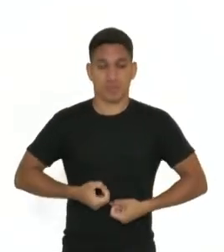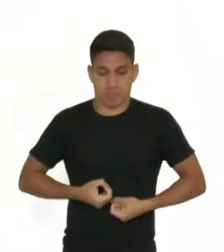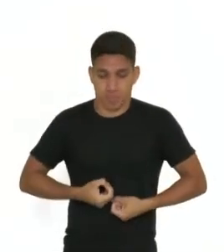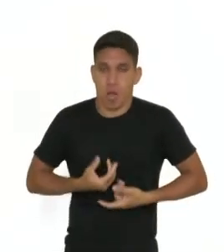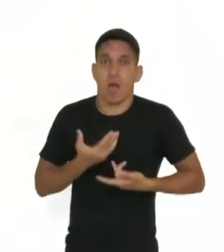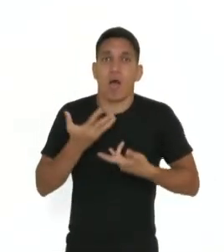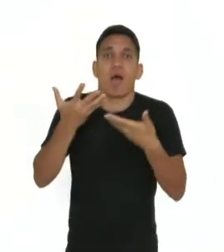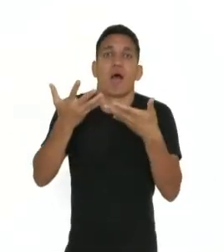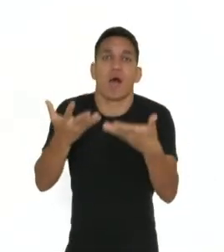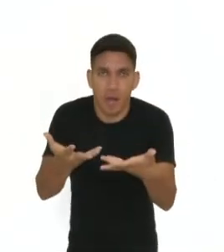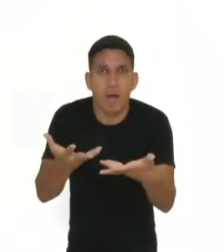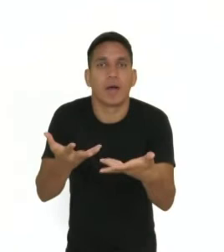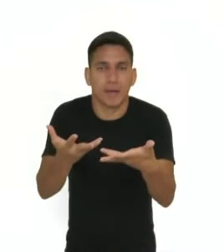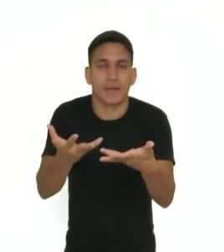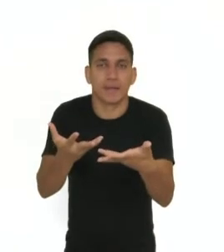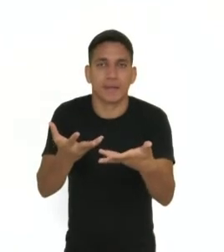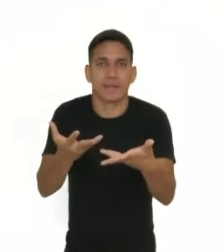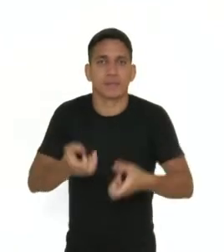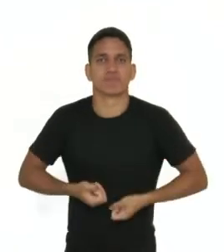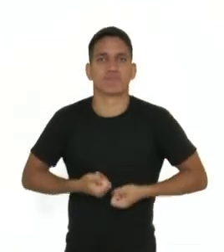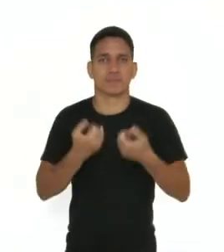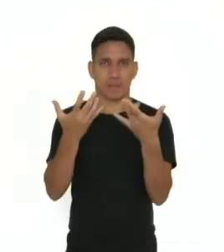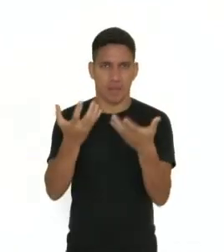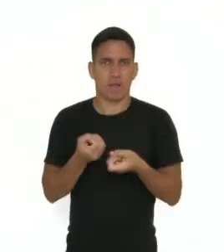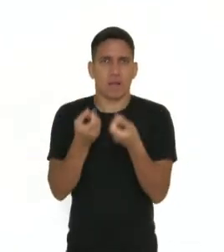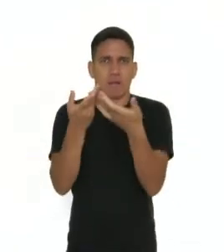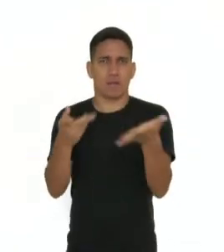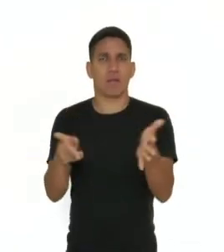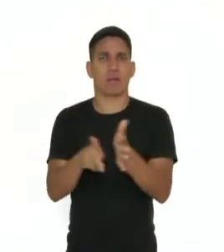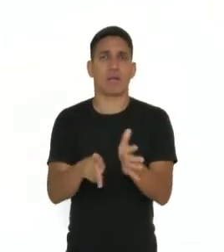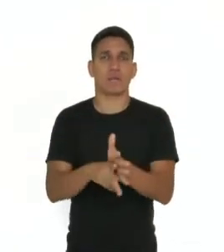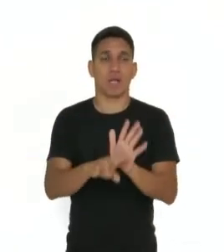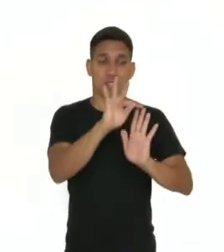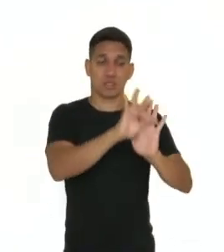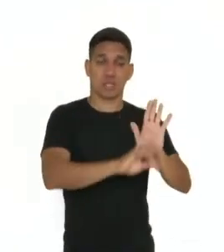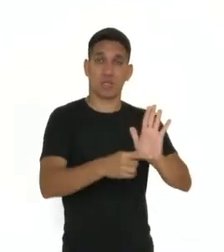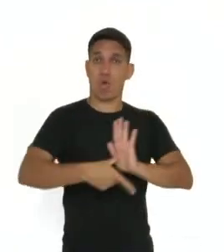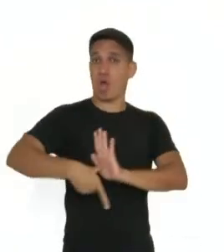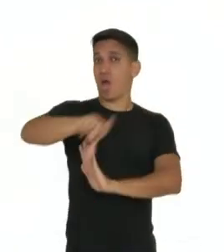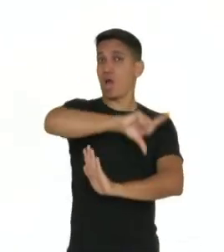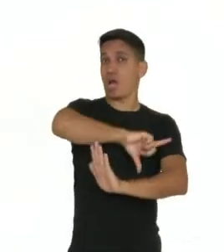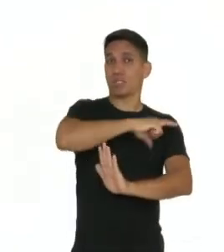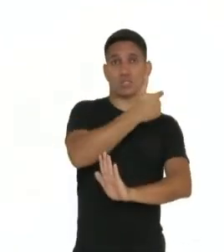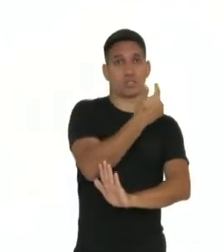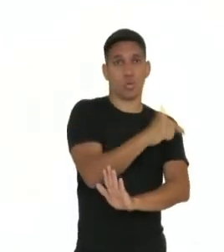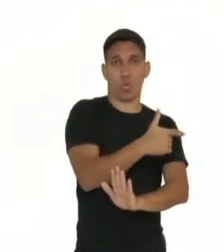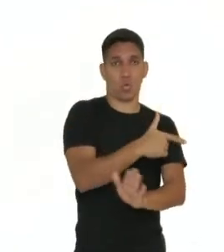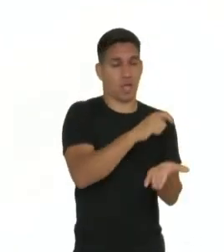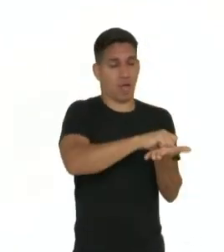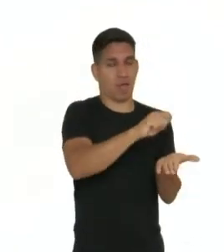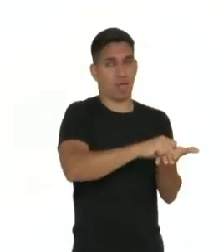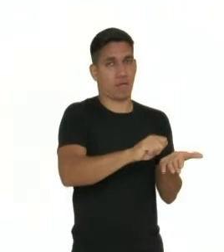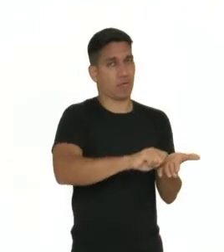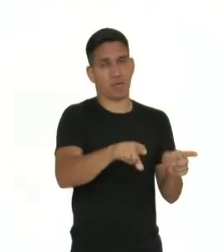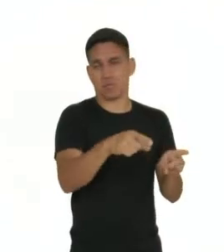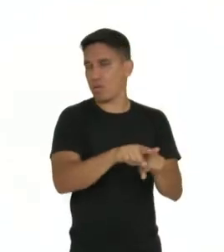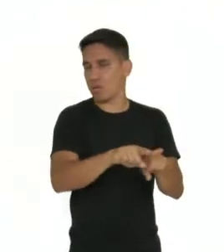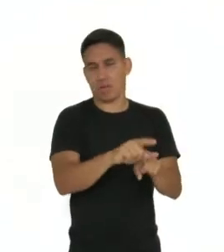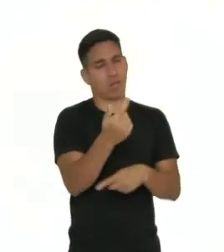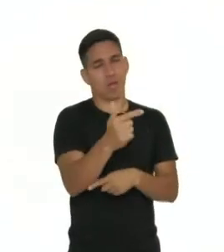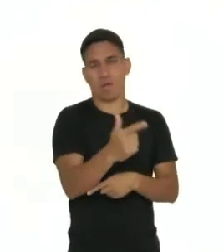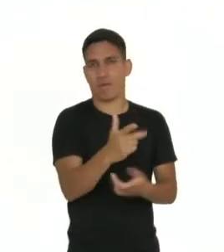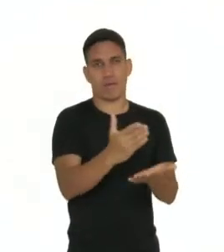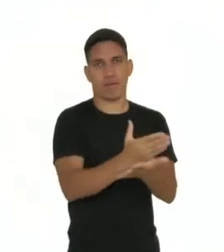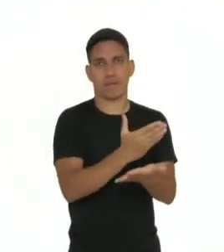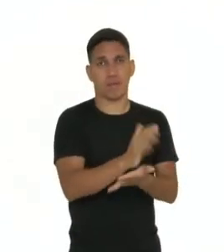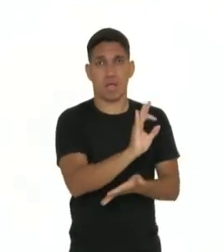Então, a fala, né? Então, esses textos não eram registrados por escrito em nenhum livro, em nenhum lugar. E hoje nós